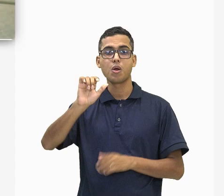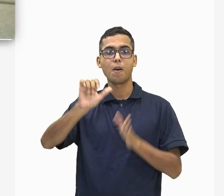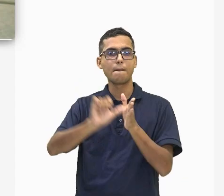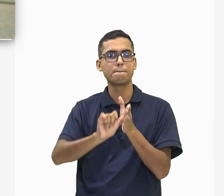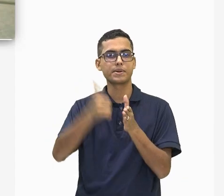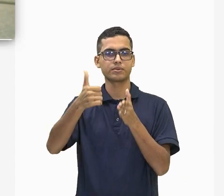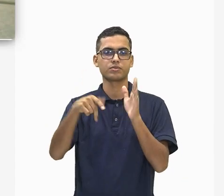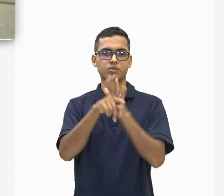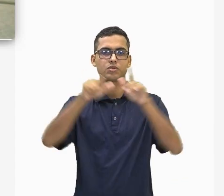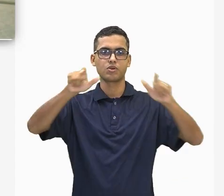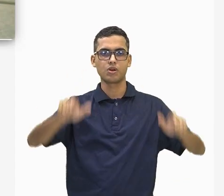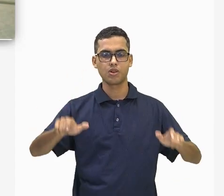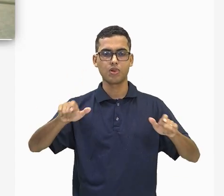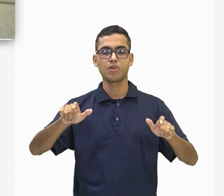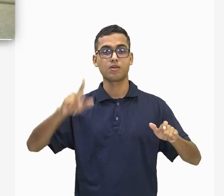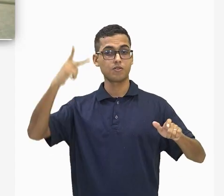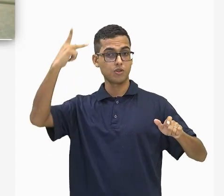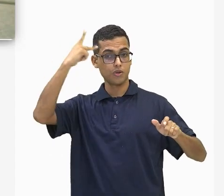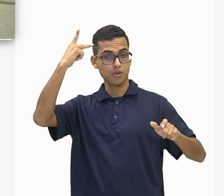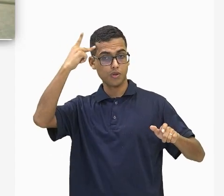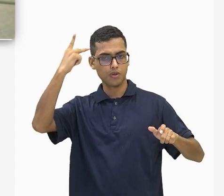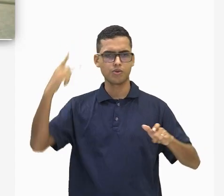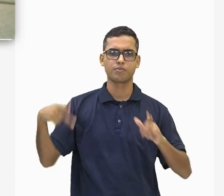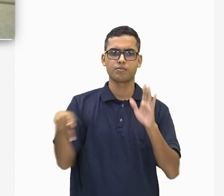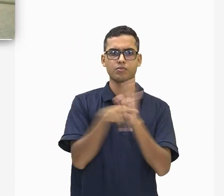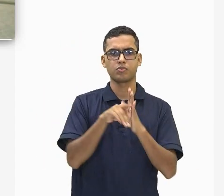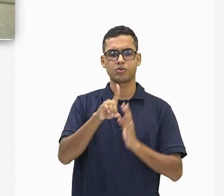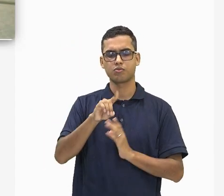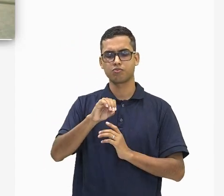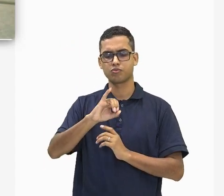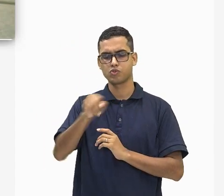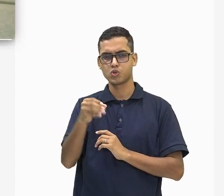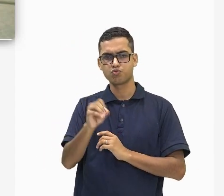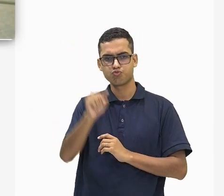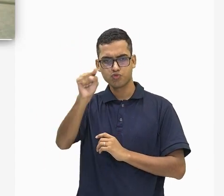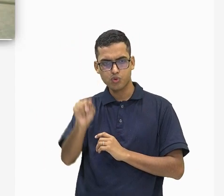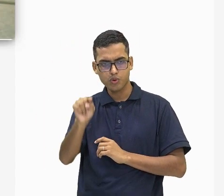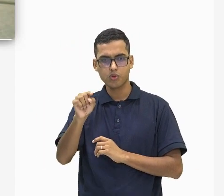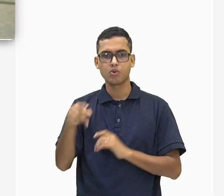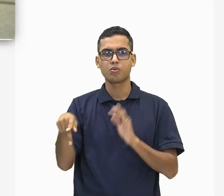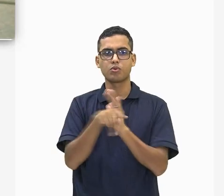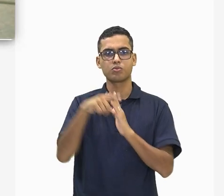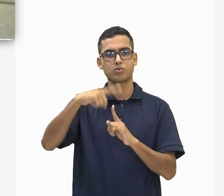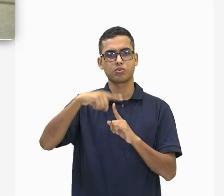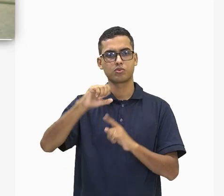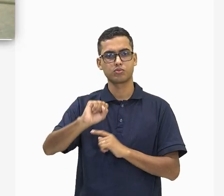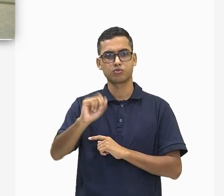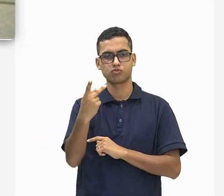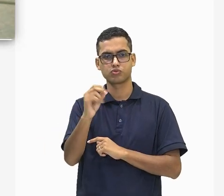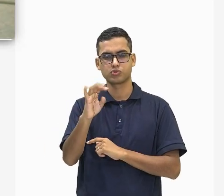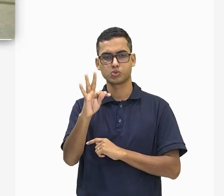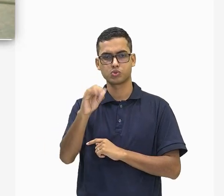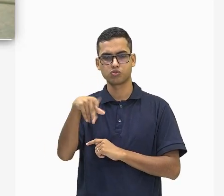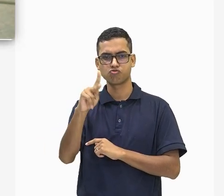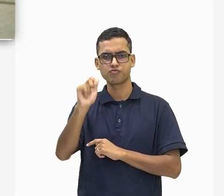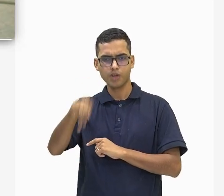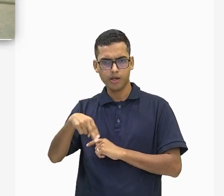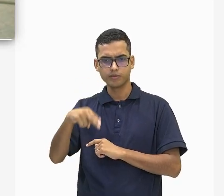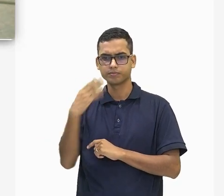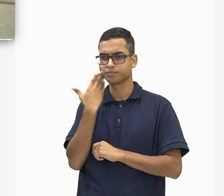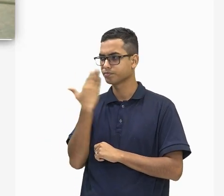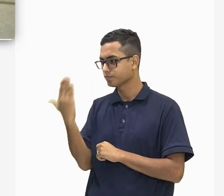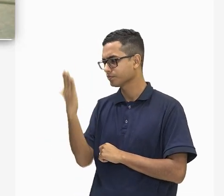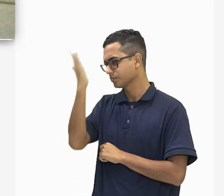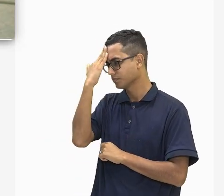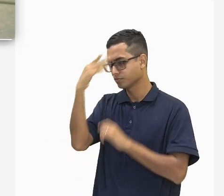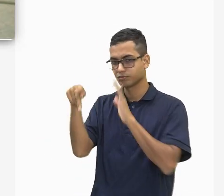São Paulo, né? Então, chegou aqui no Brasil o karatê através da imigração japonesa. E a gente sabe que